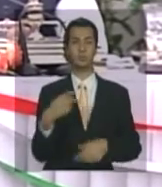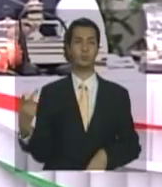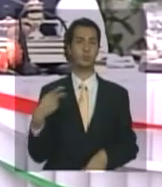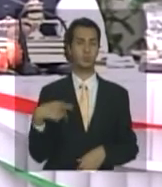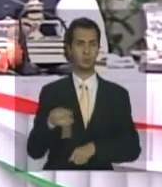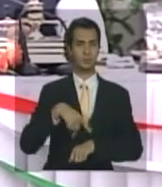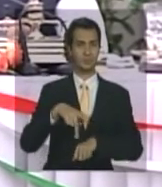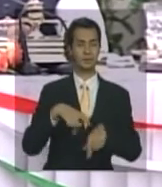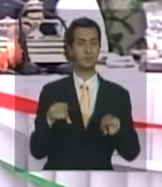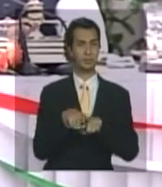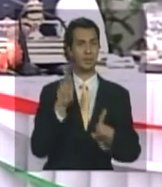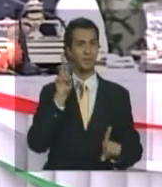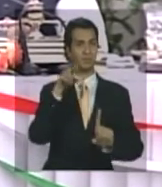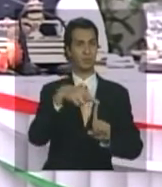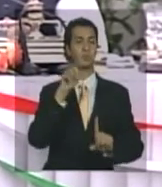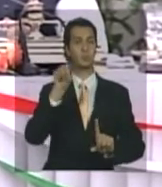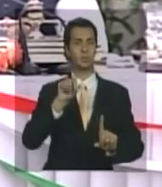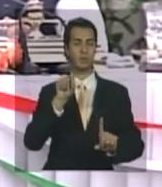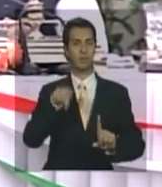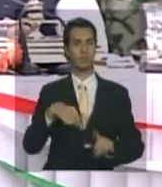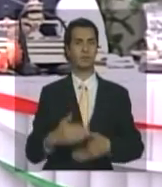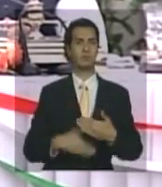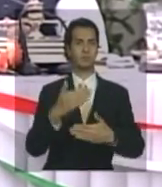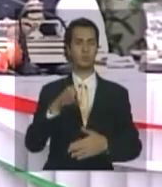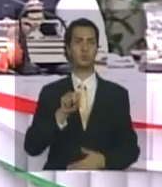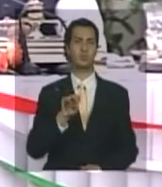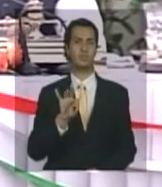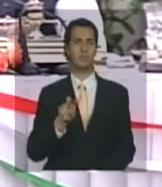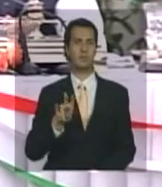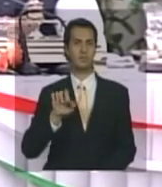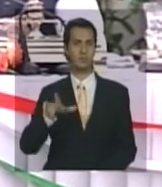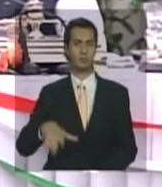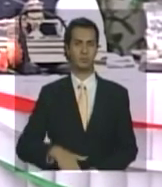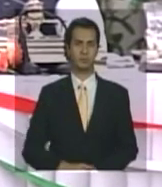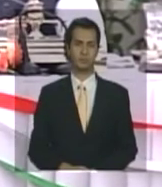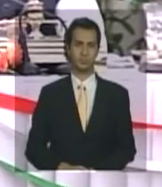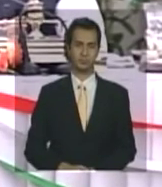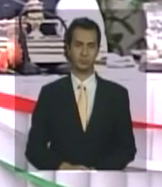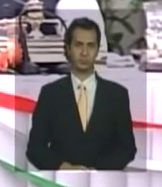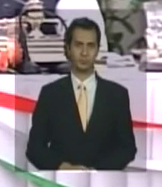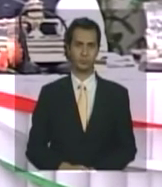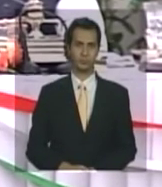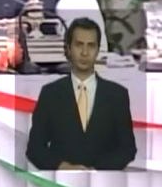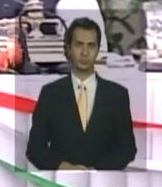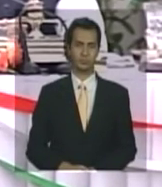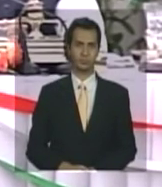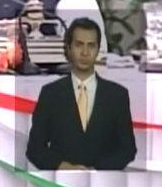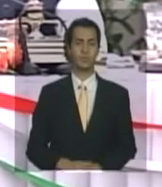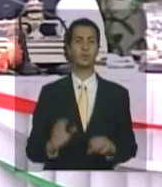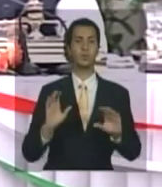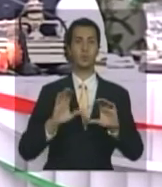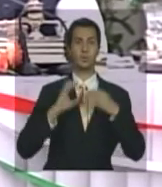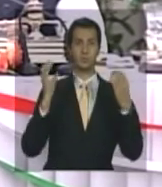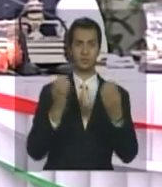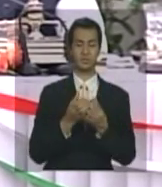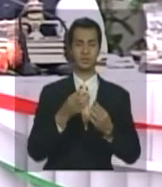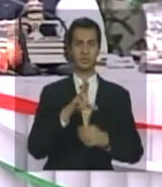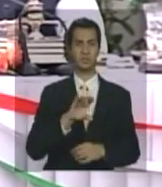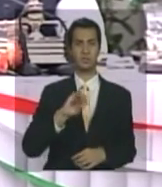são referência quando o assunto é desenvolvimento sustentável. A próxima realização da Conferência Rio Mais